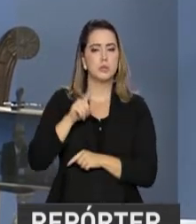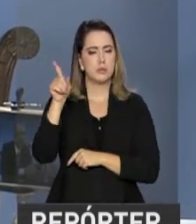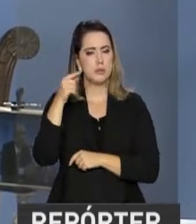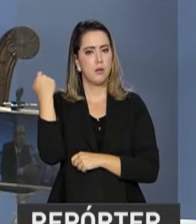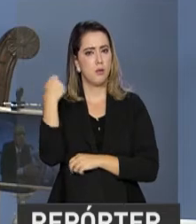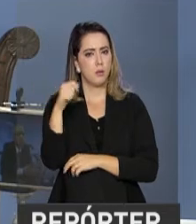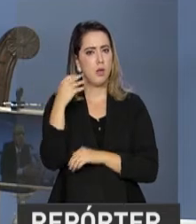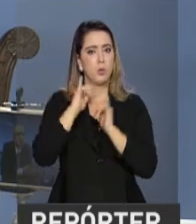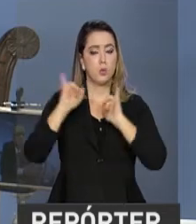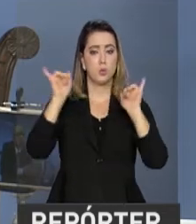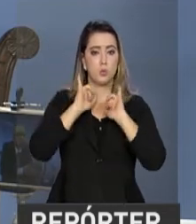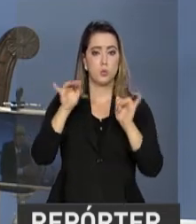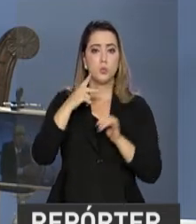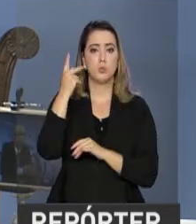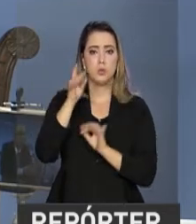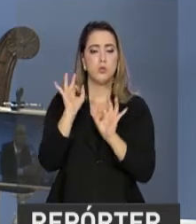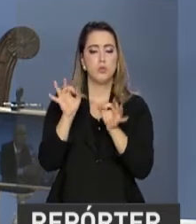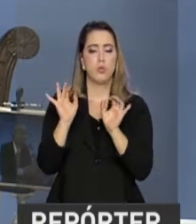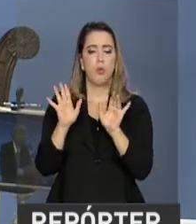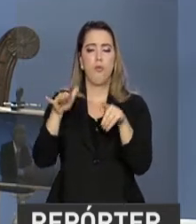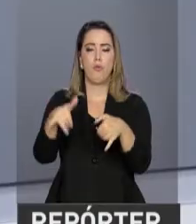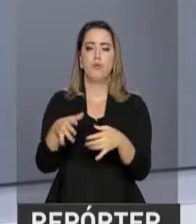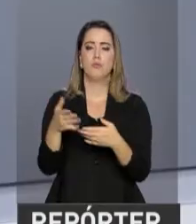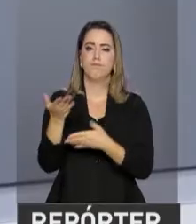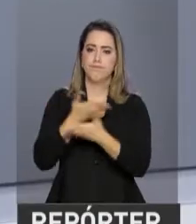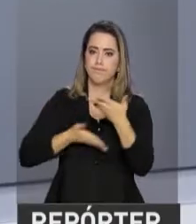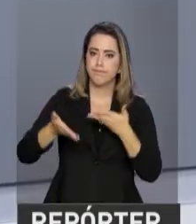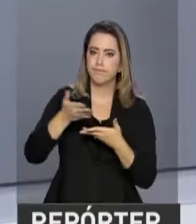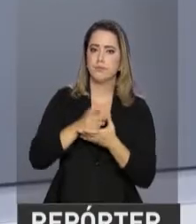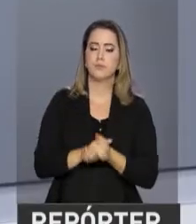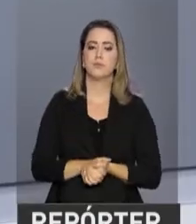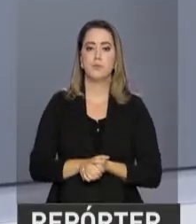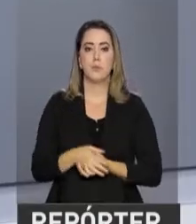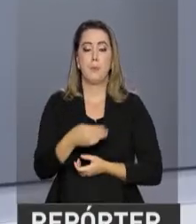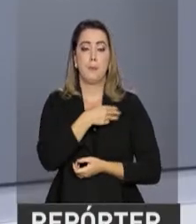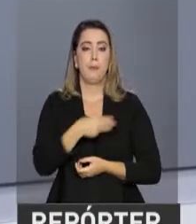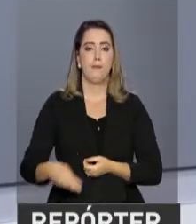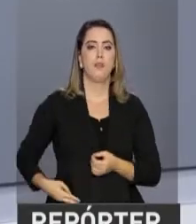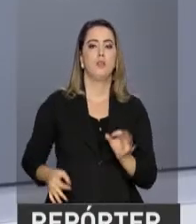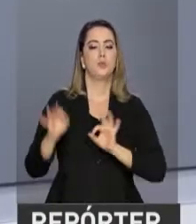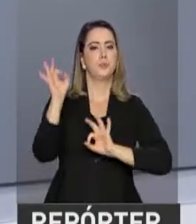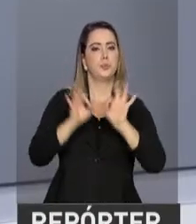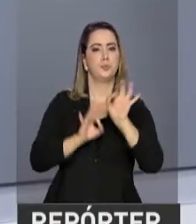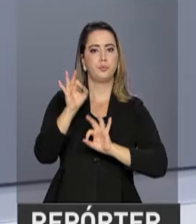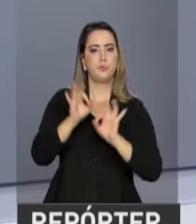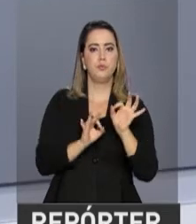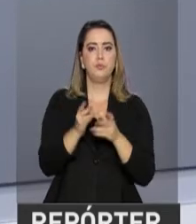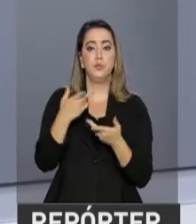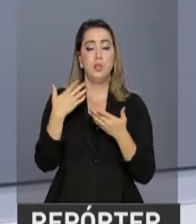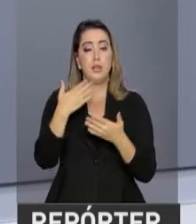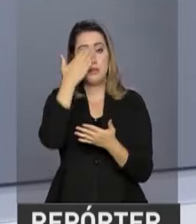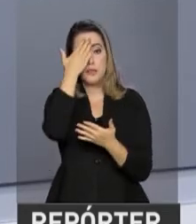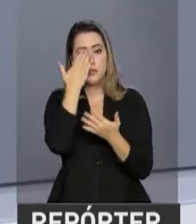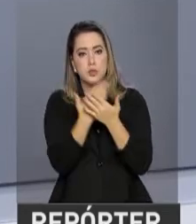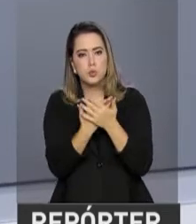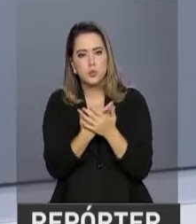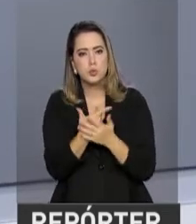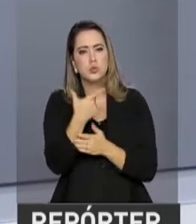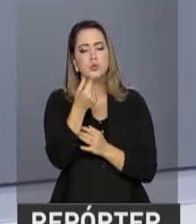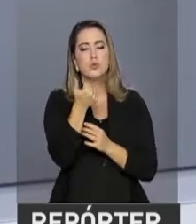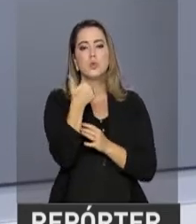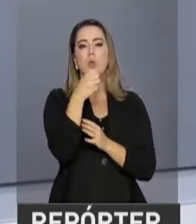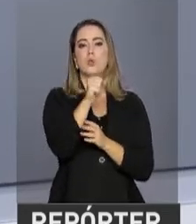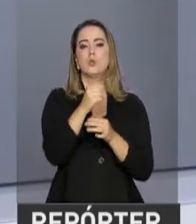anúncio político da conclusão das negociações o ministro do planejamento joão oliveira está otimista com relação